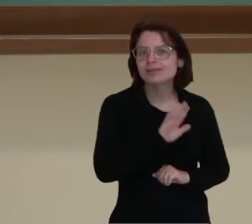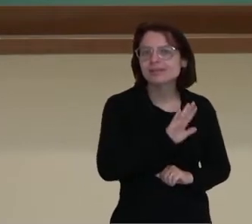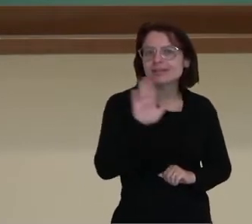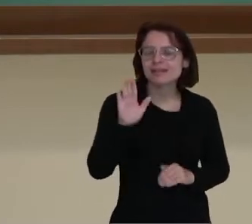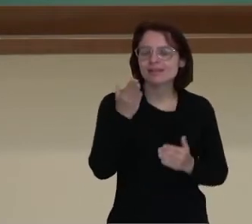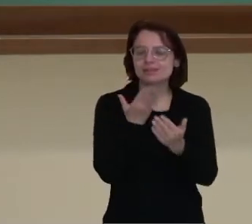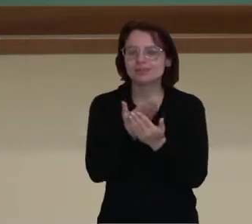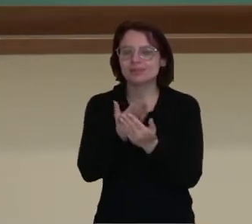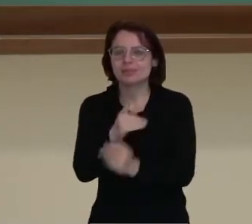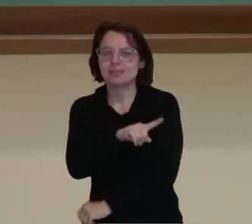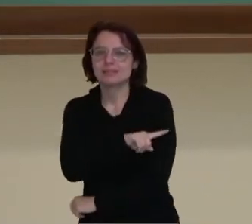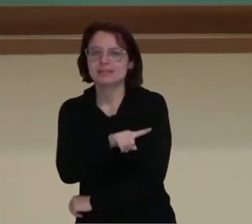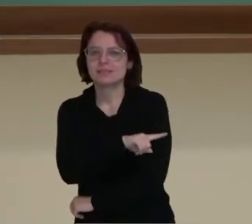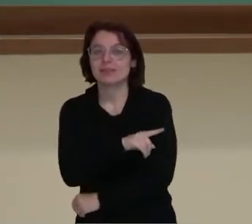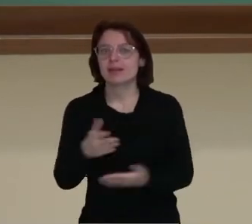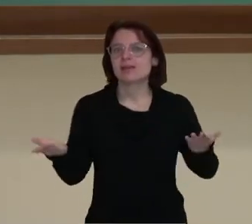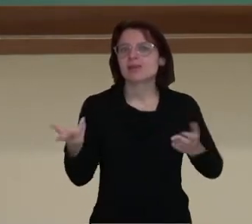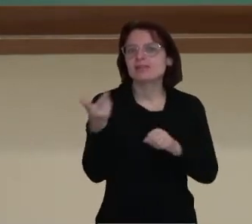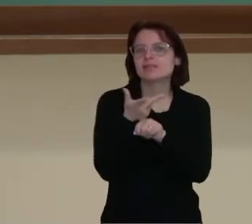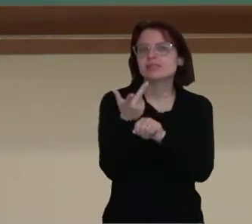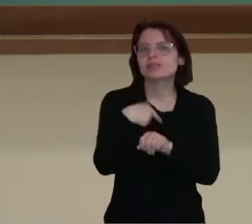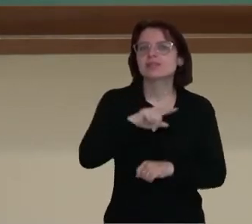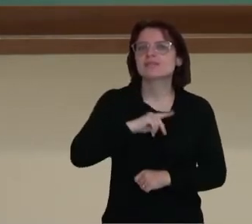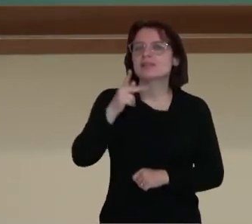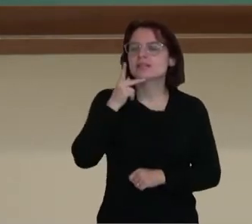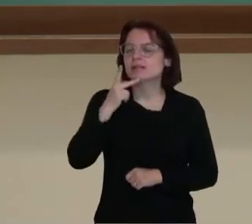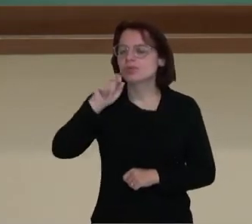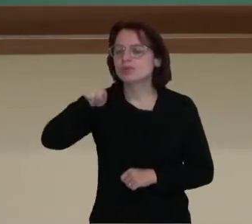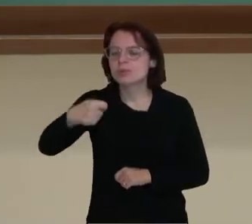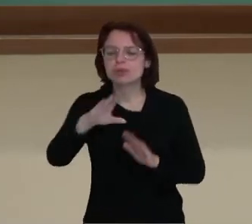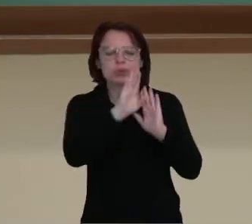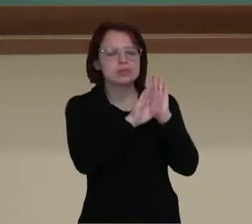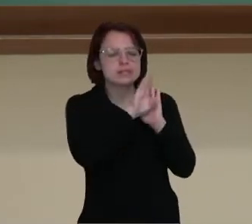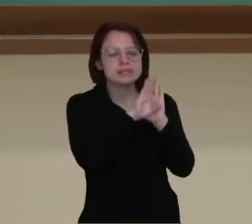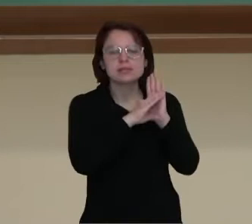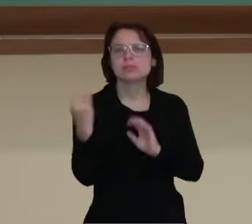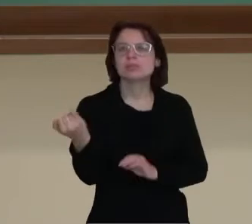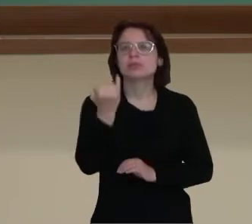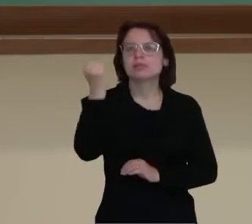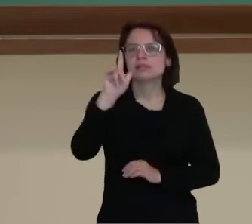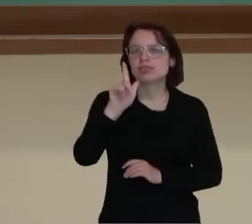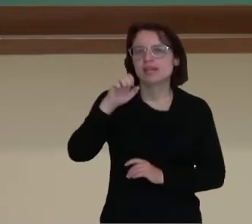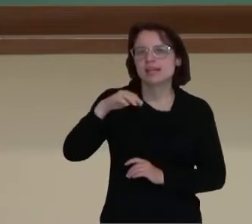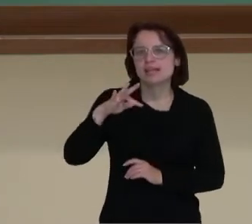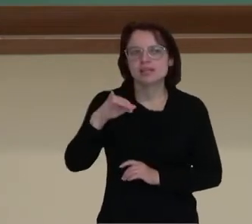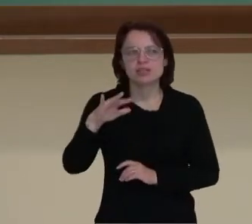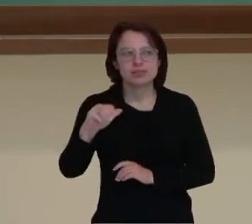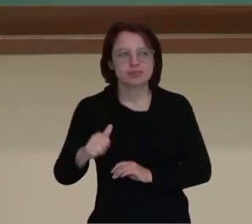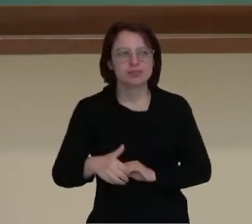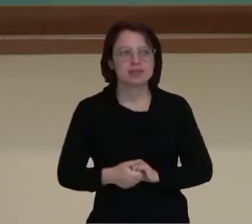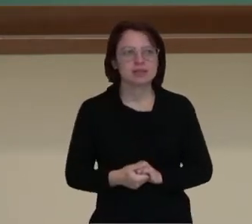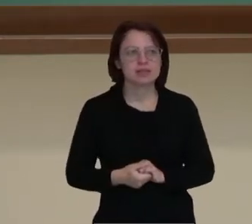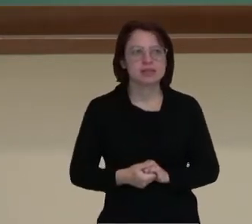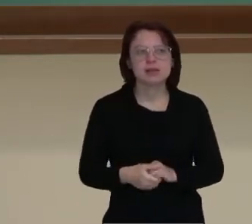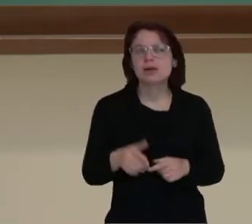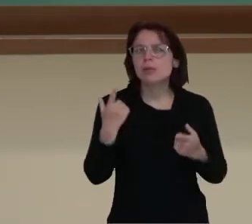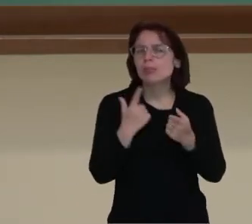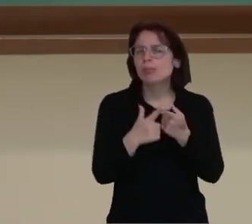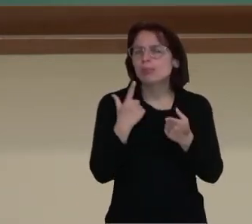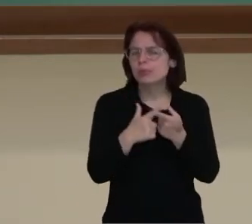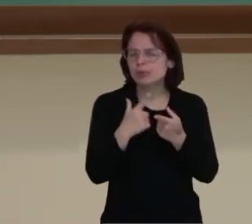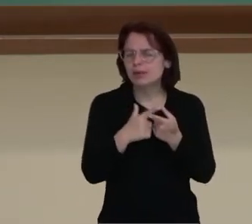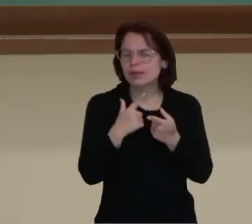Olá, estudantes da primeira série. Nesse vídeo nós vamos falar alguns conceitos fundamentais da genética. Então, por que você